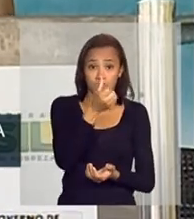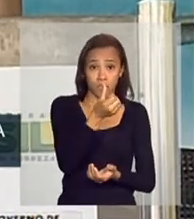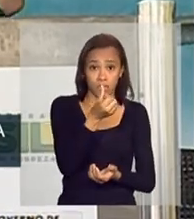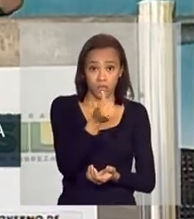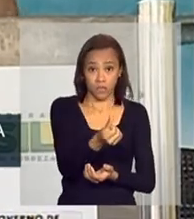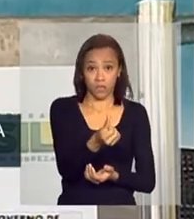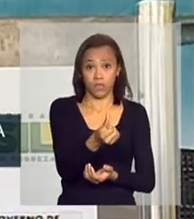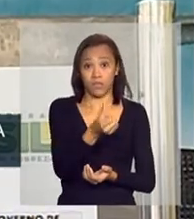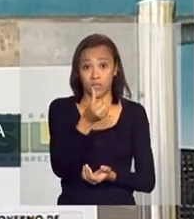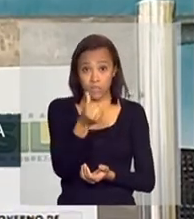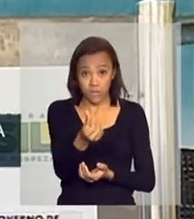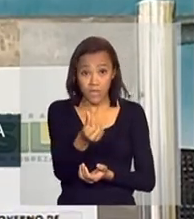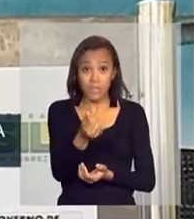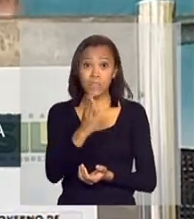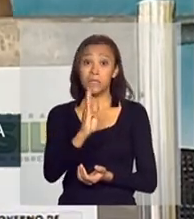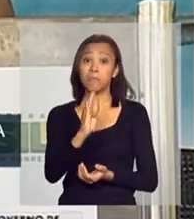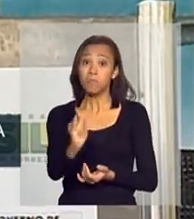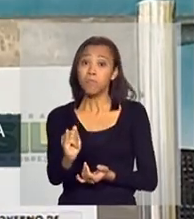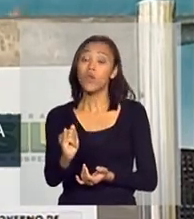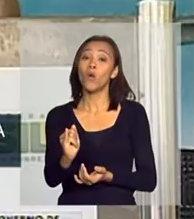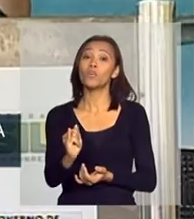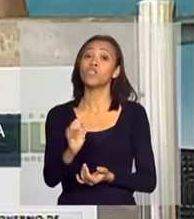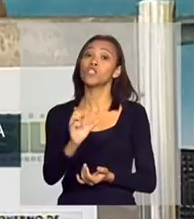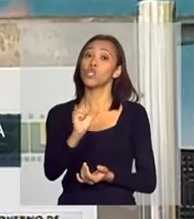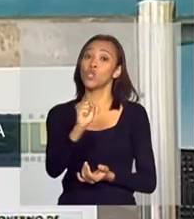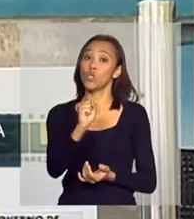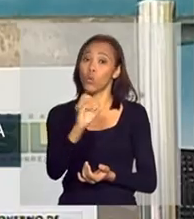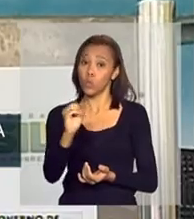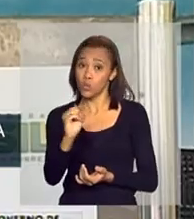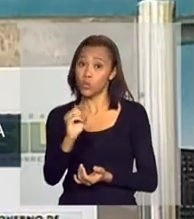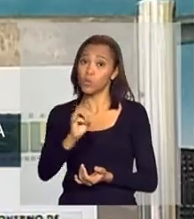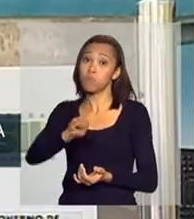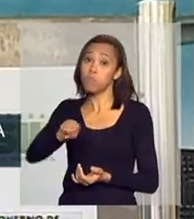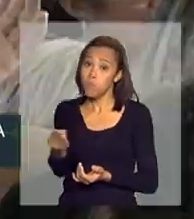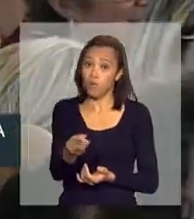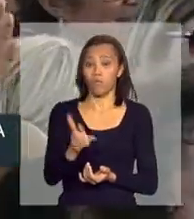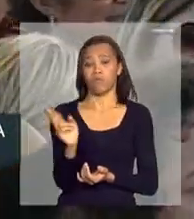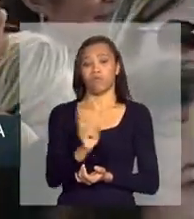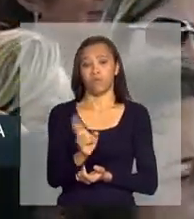bilhões e 800 milhões de reais.